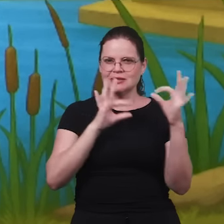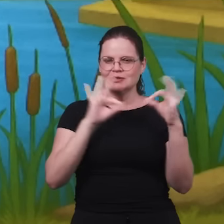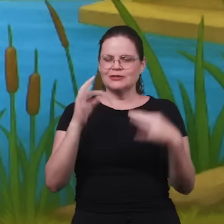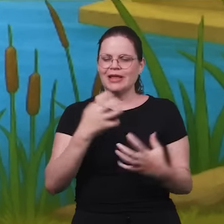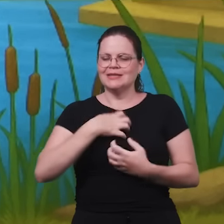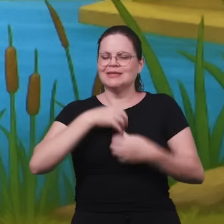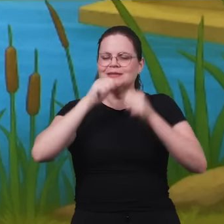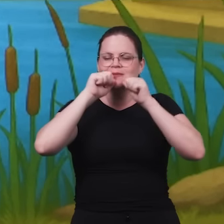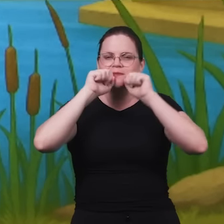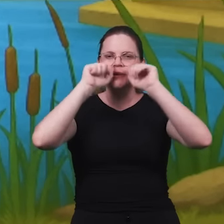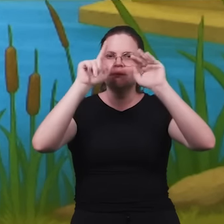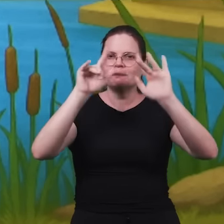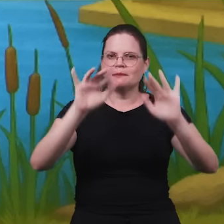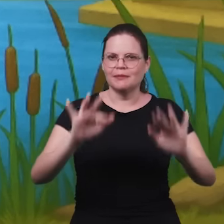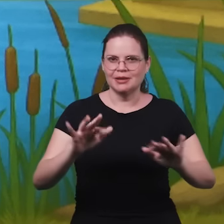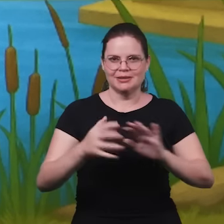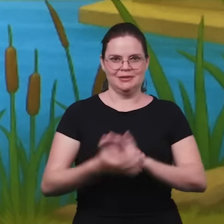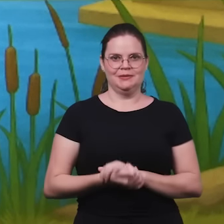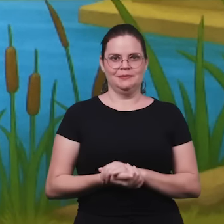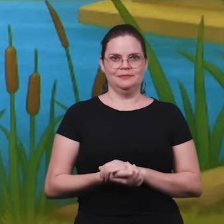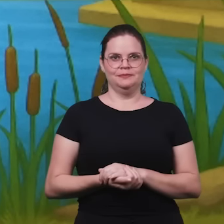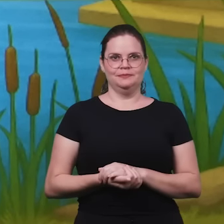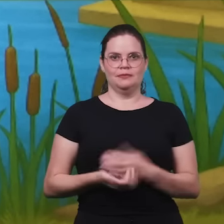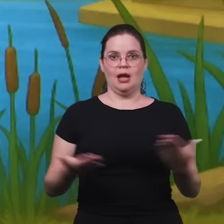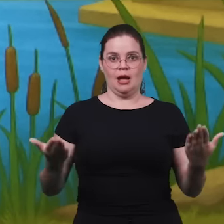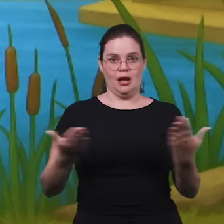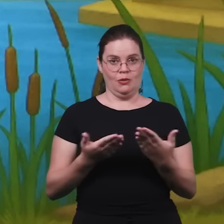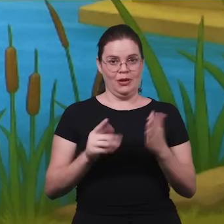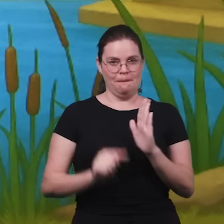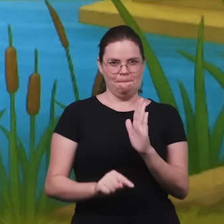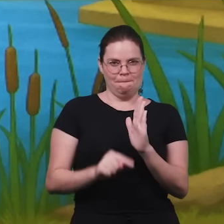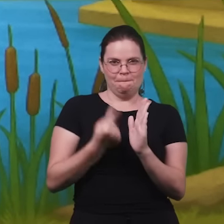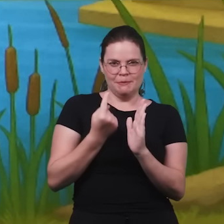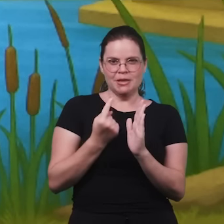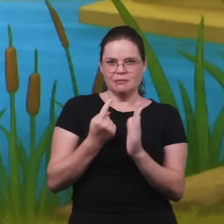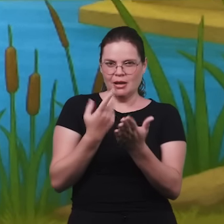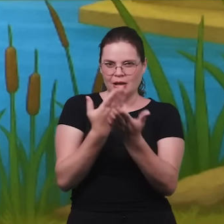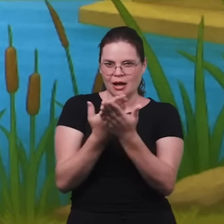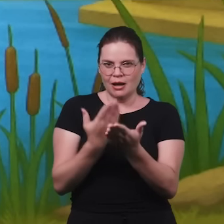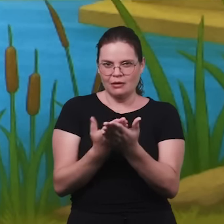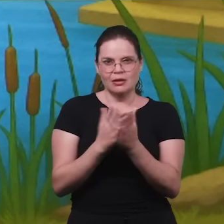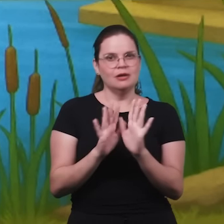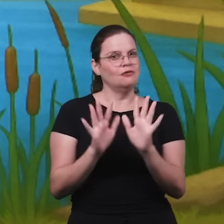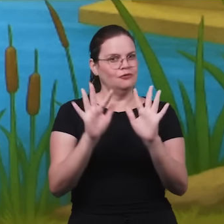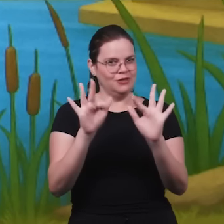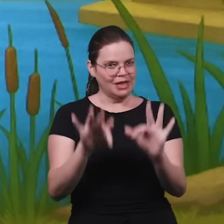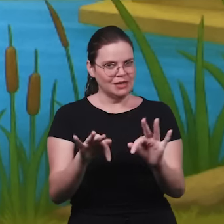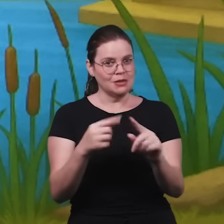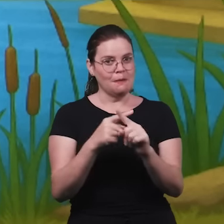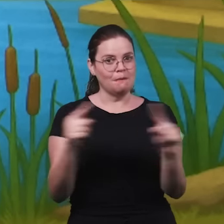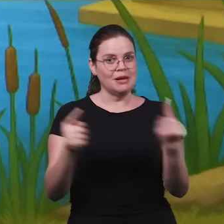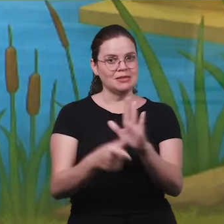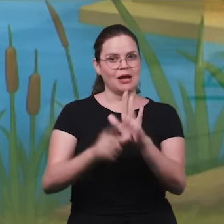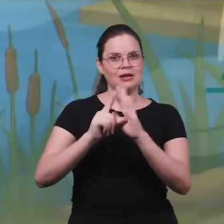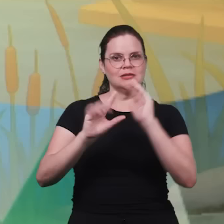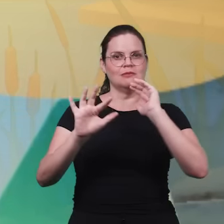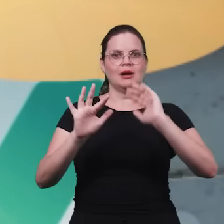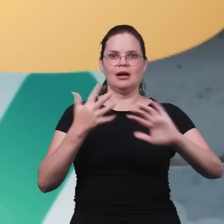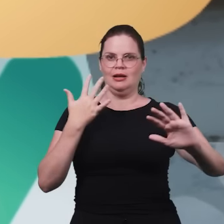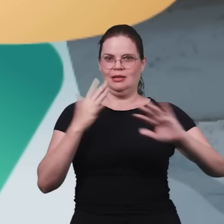nosso coração. Nós vamos encerrar nossa primeira aula cantando o hino Quero Ser